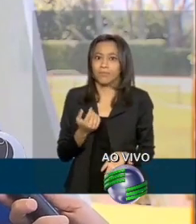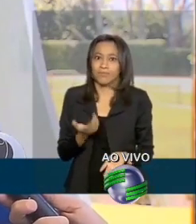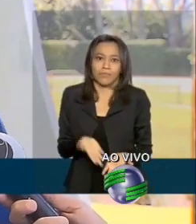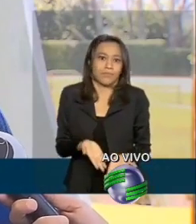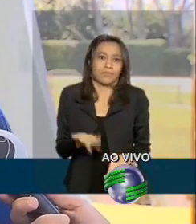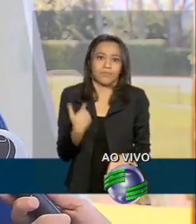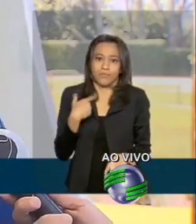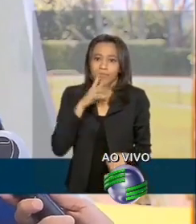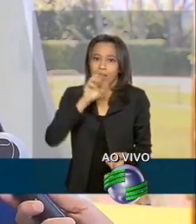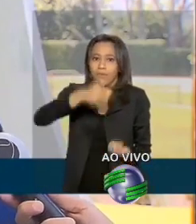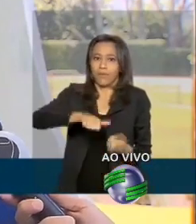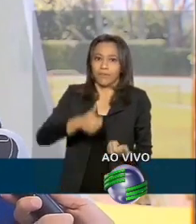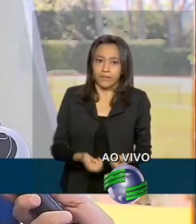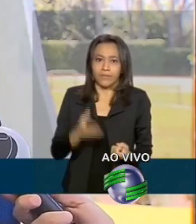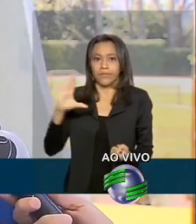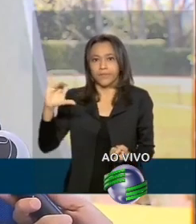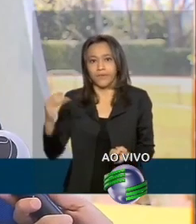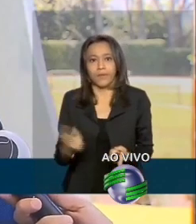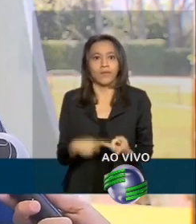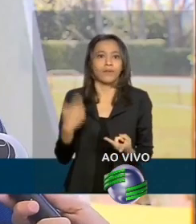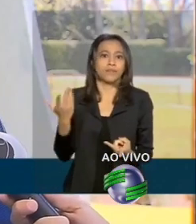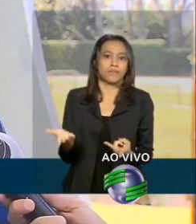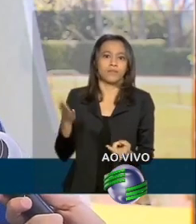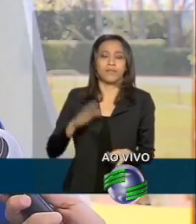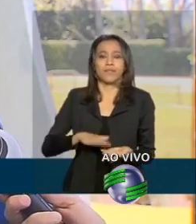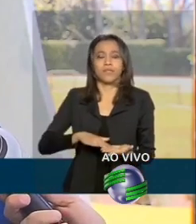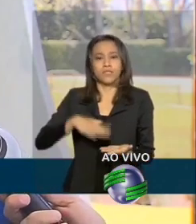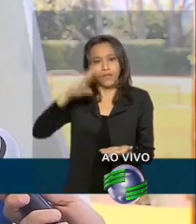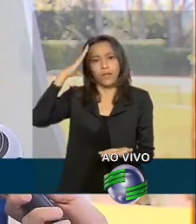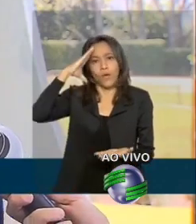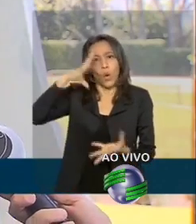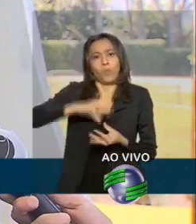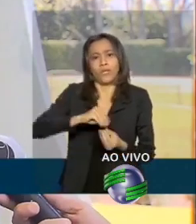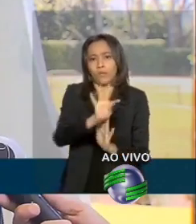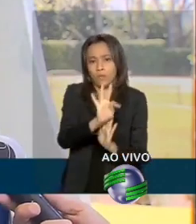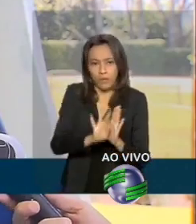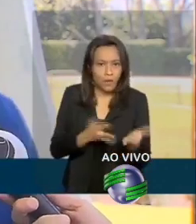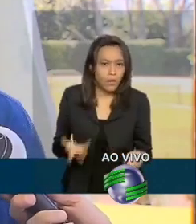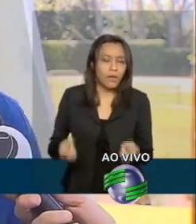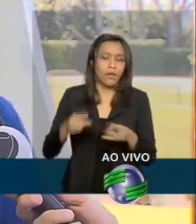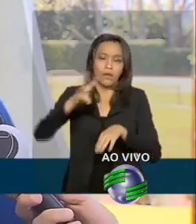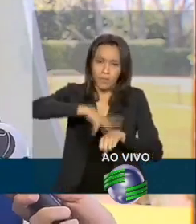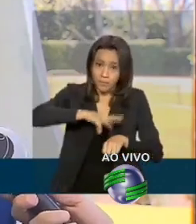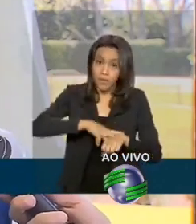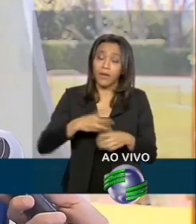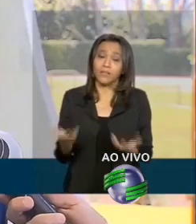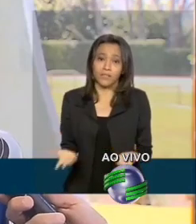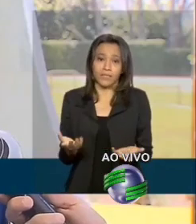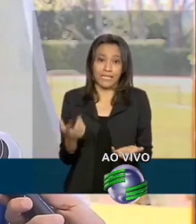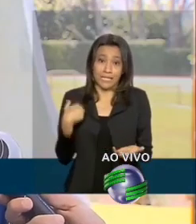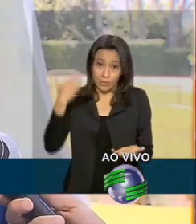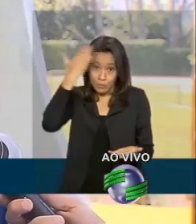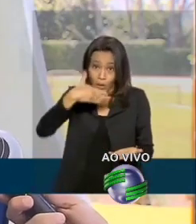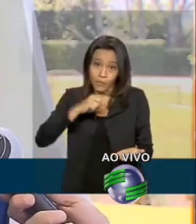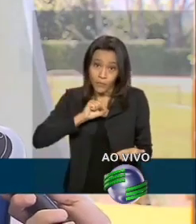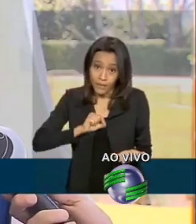nesses quesitos de ciência, de interpretação de texto e de matemática. É um sinal que